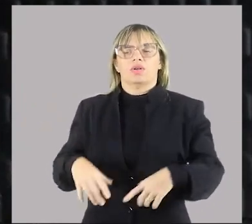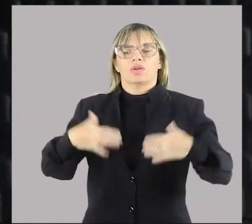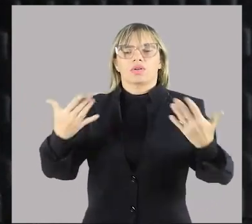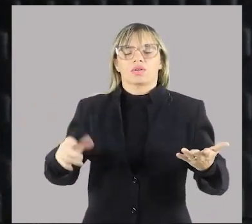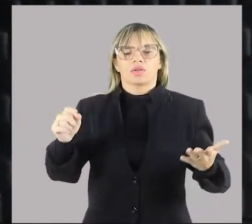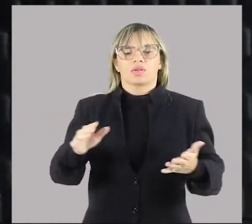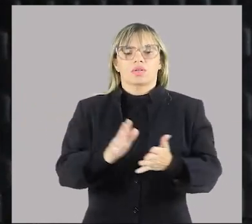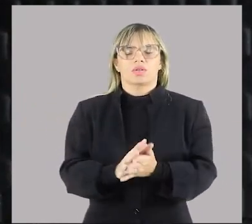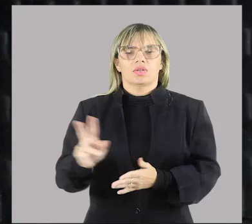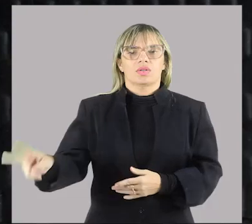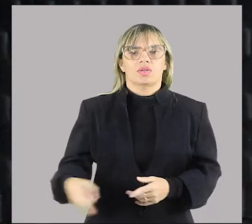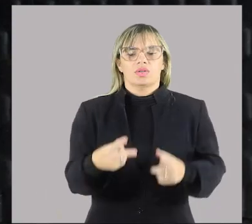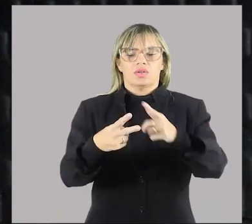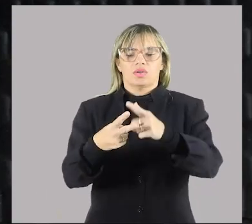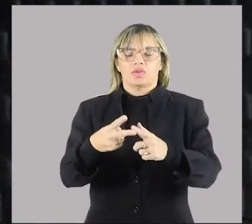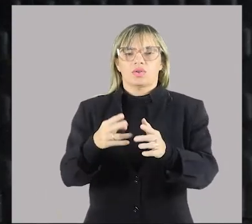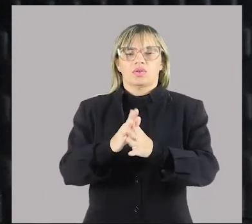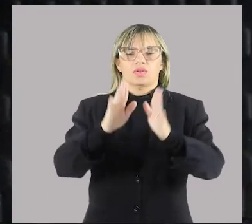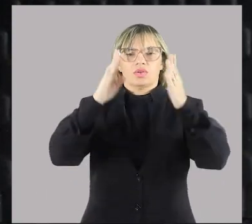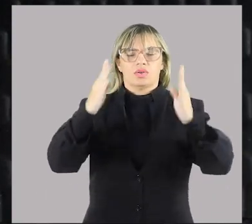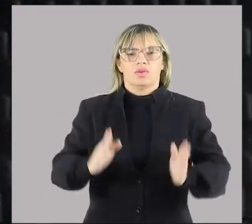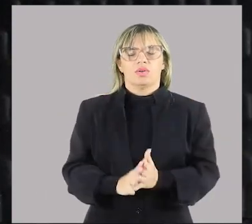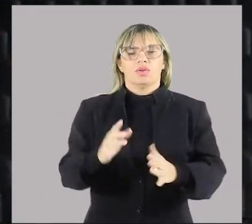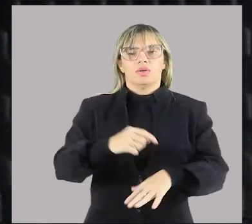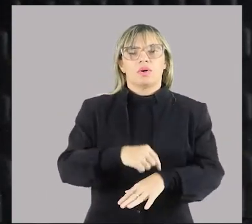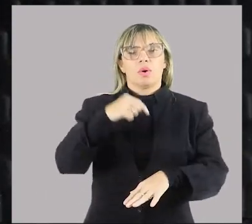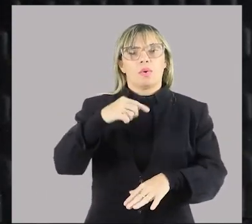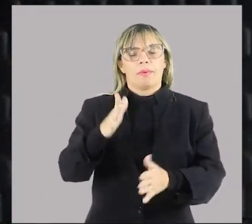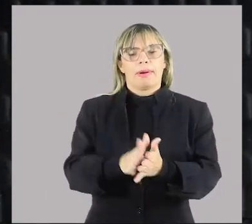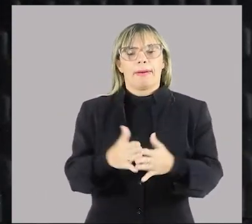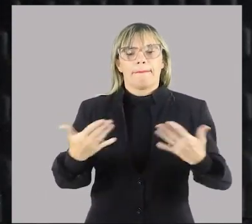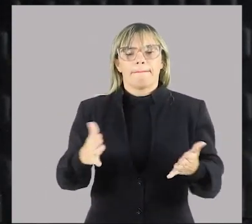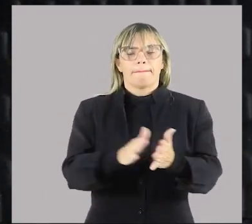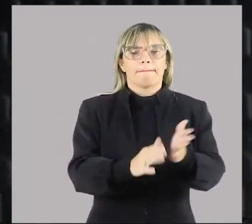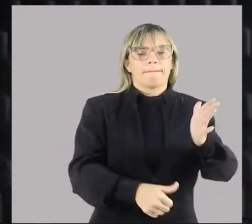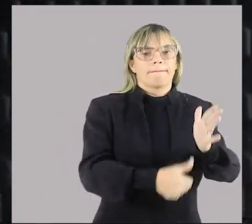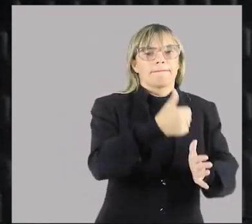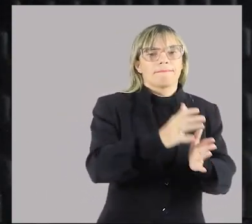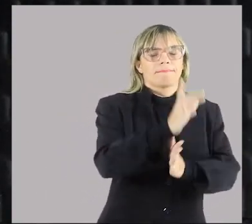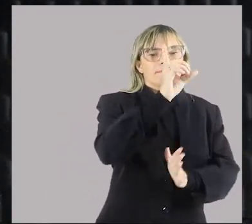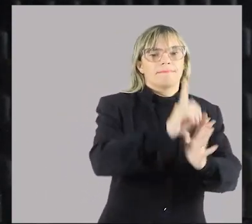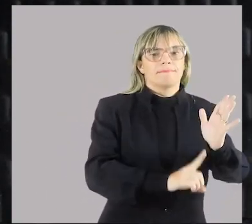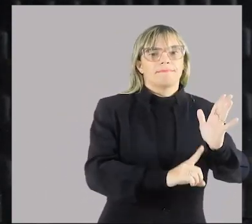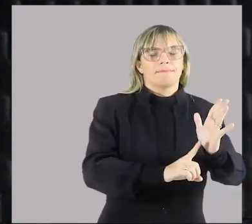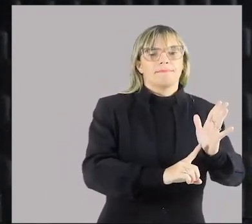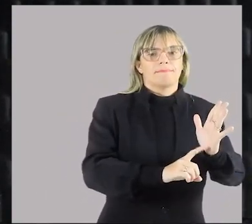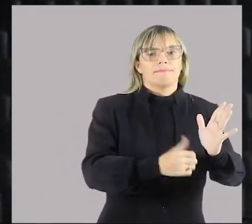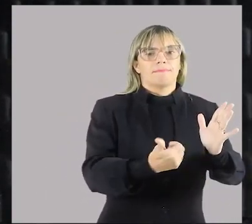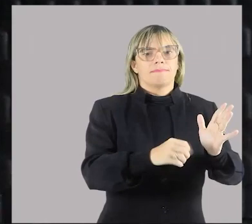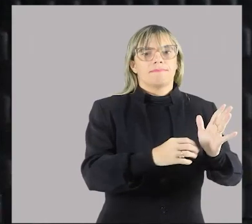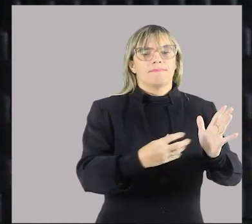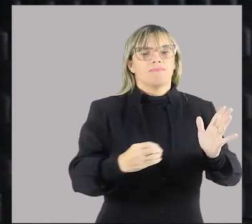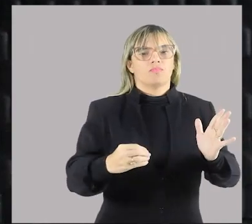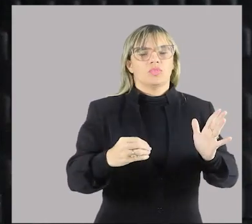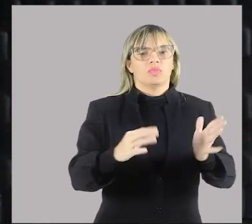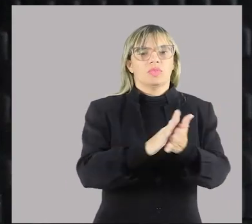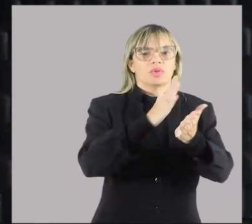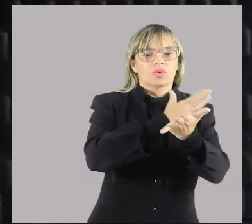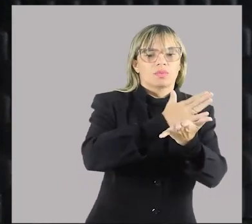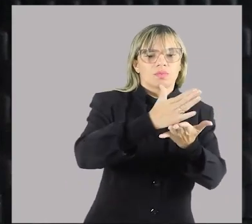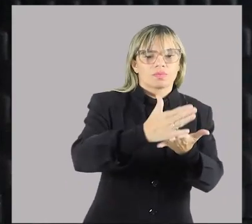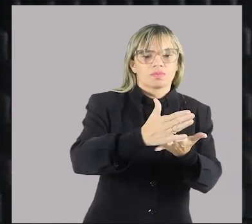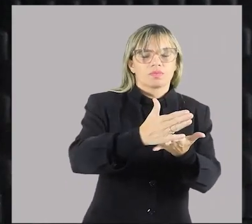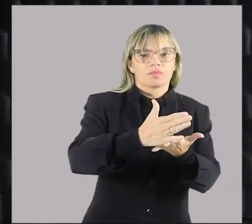em 2 momentos. Nos primeiros anos da década de 1920, ou seja, bem no